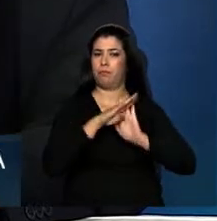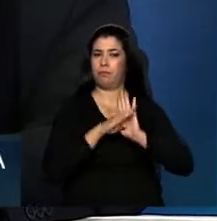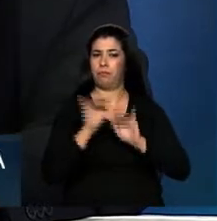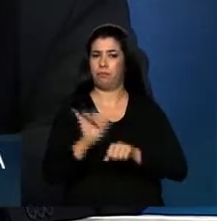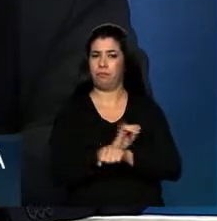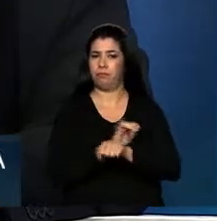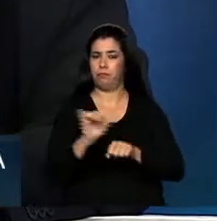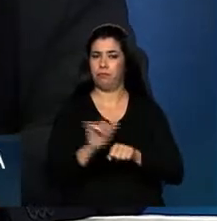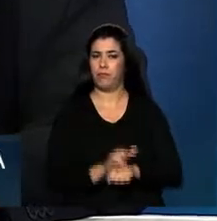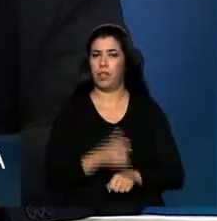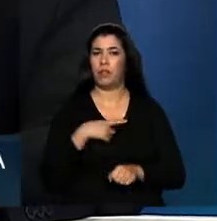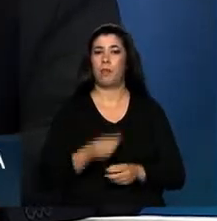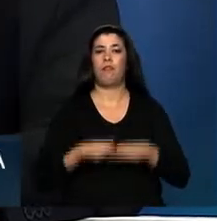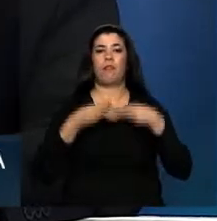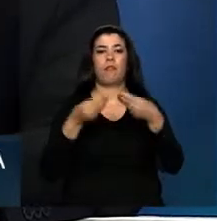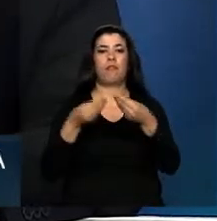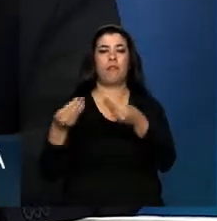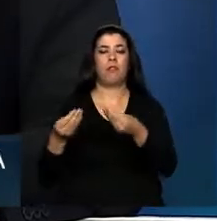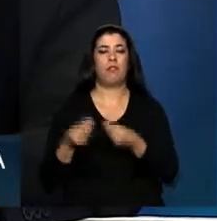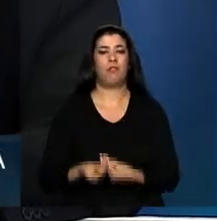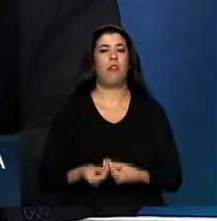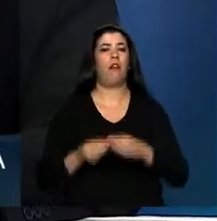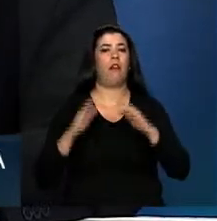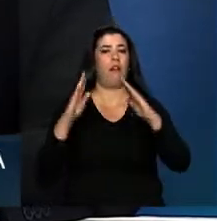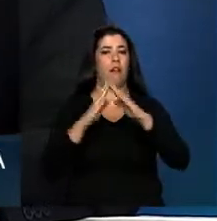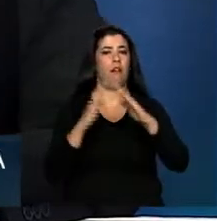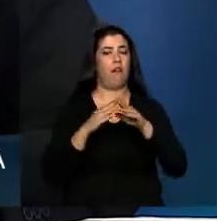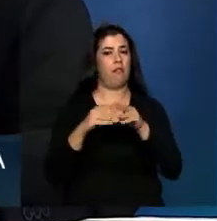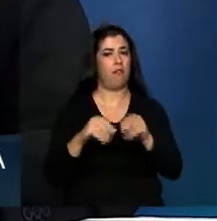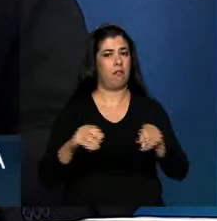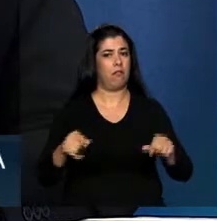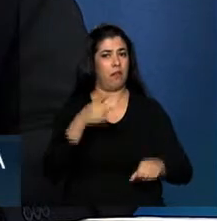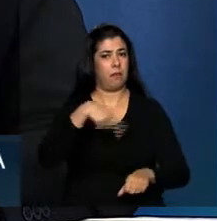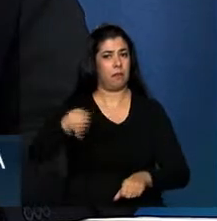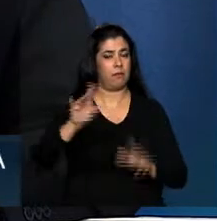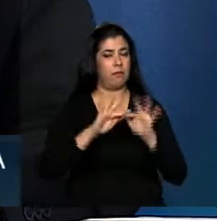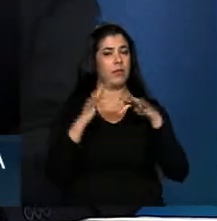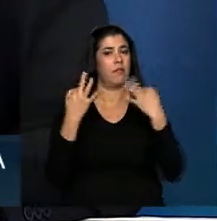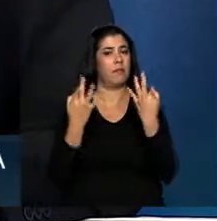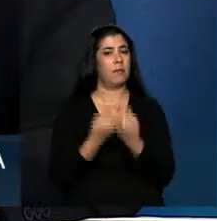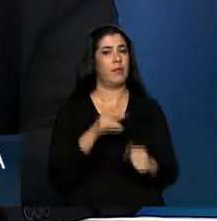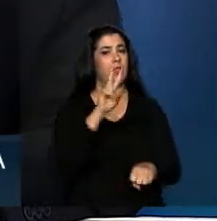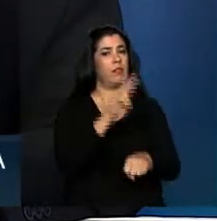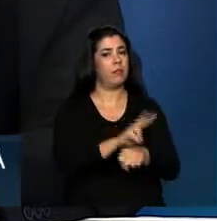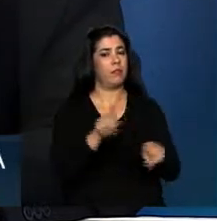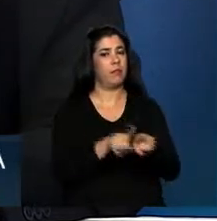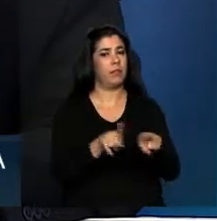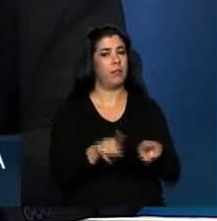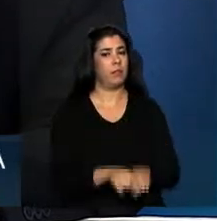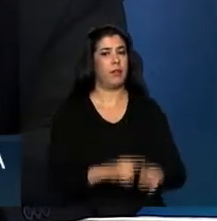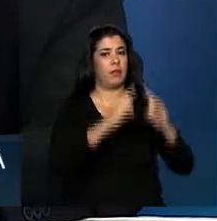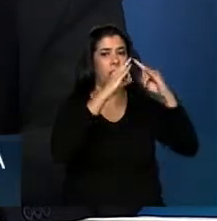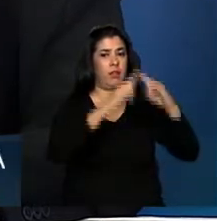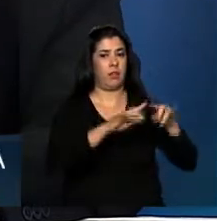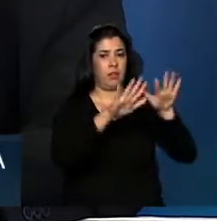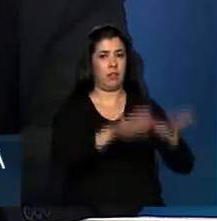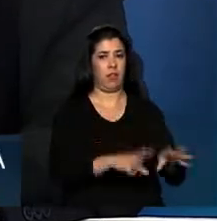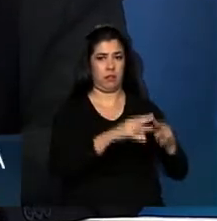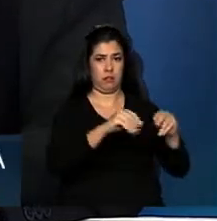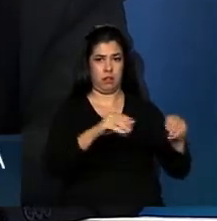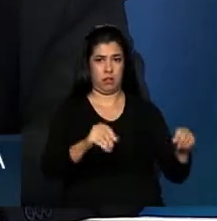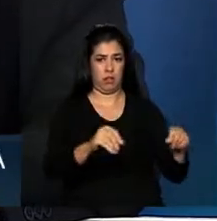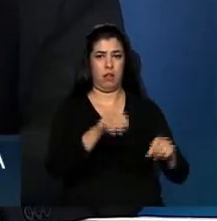defendemos também a melhoria dos atuais assentamentos. e a melhoria na questão